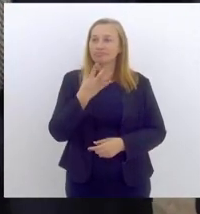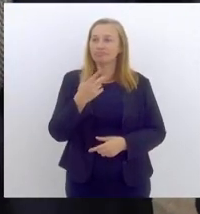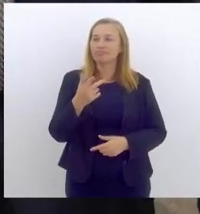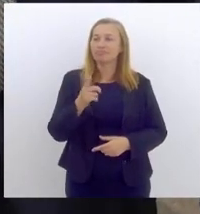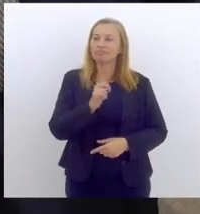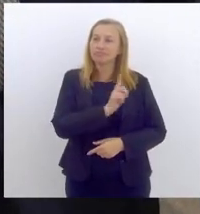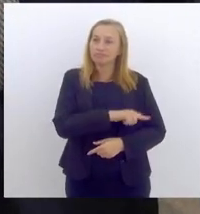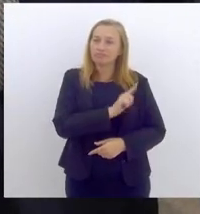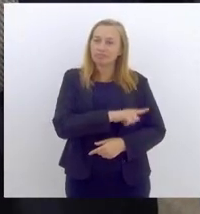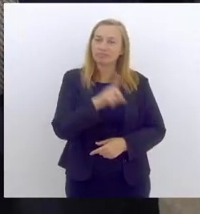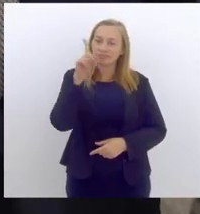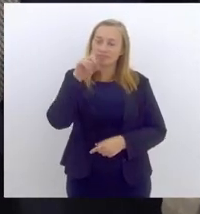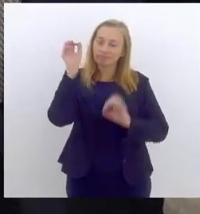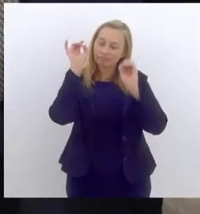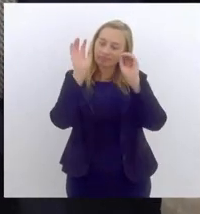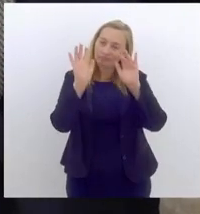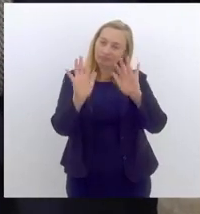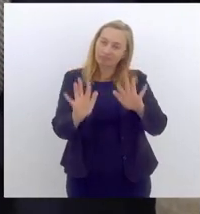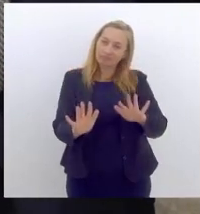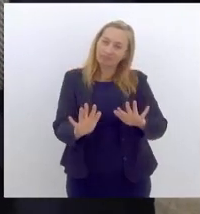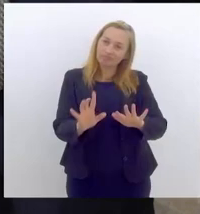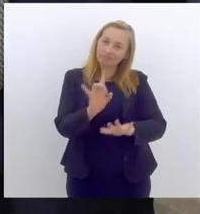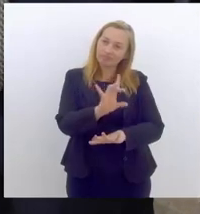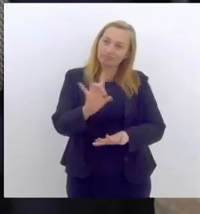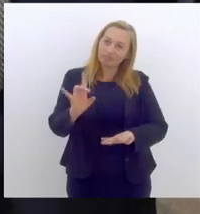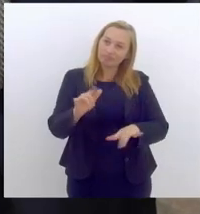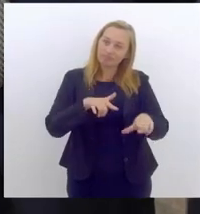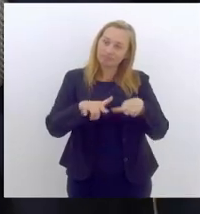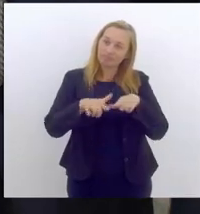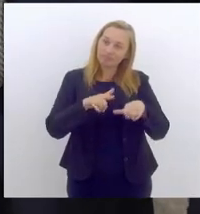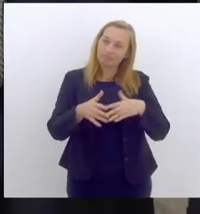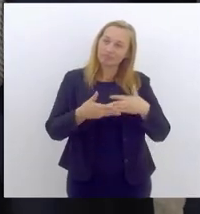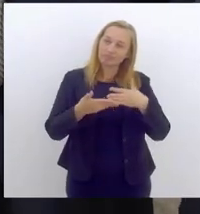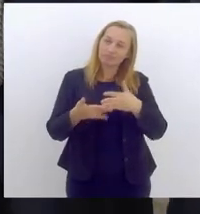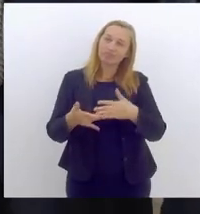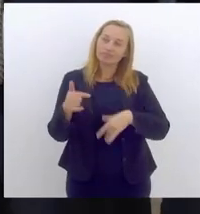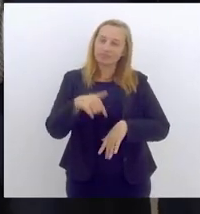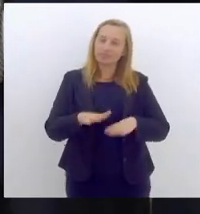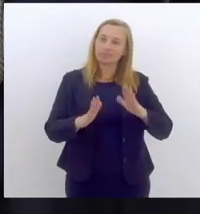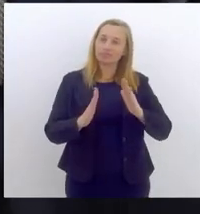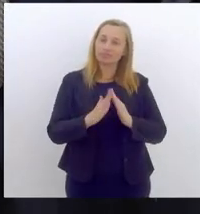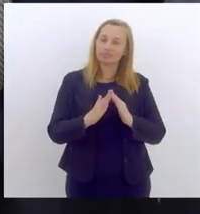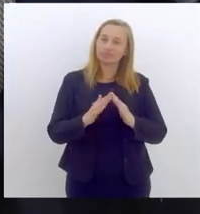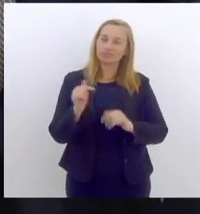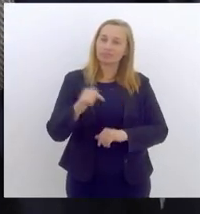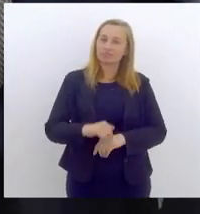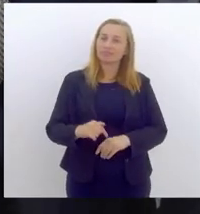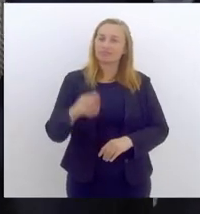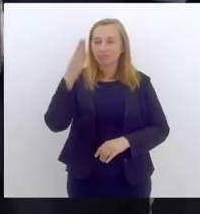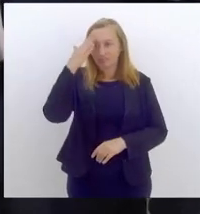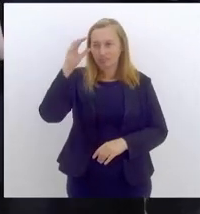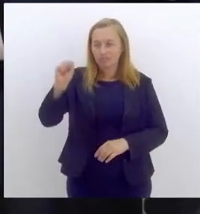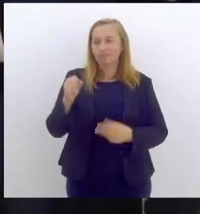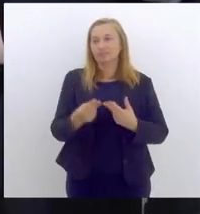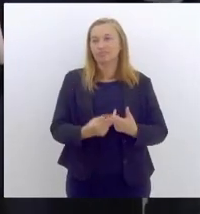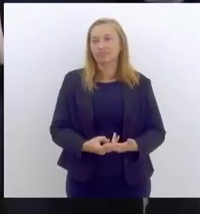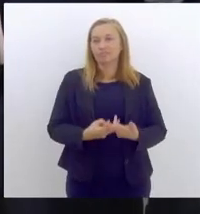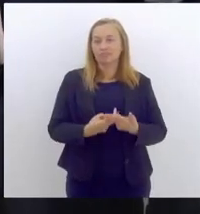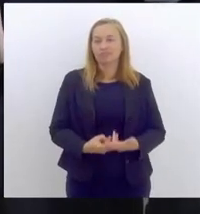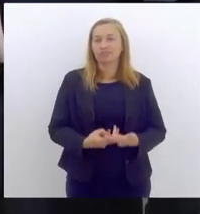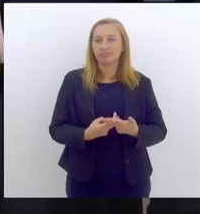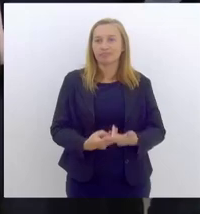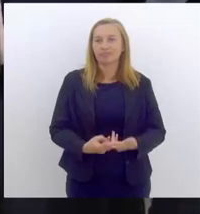que Deus abençoe cada trabalho que o senhor conduzir nessa casa aqui, com muita sabedoria, muita paciência, para aturar